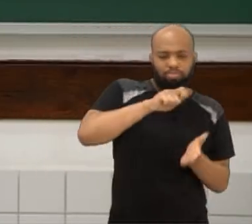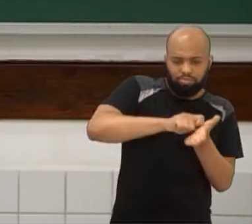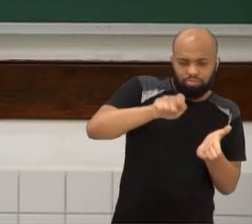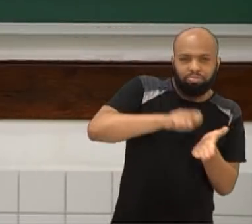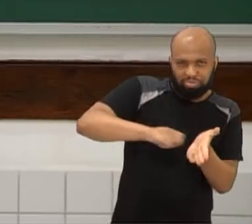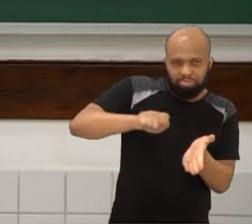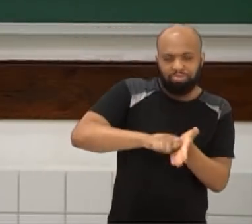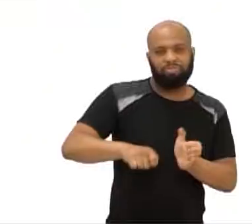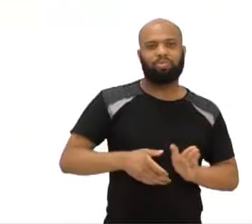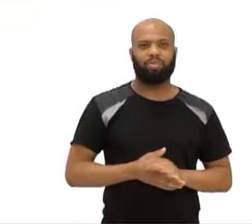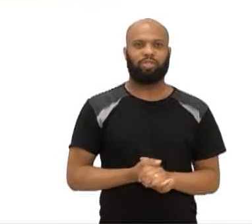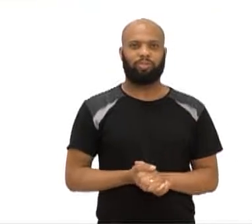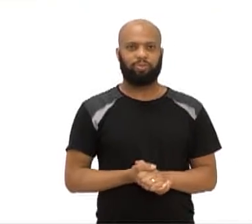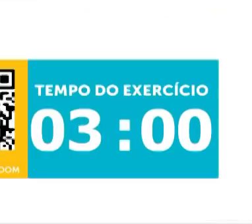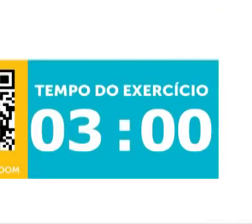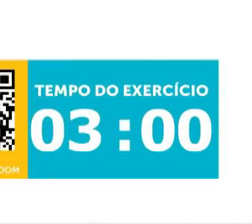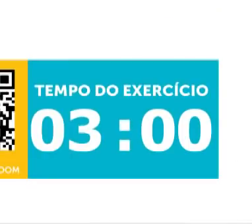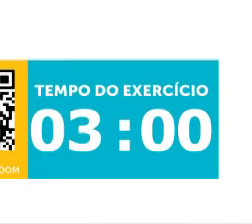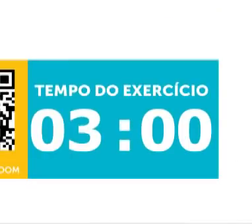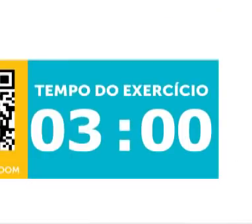seu caderno e eu já volto.